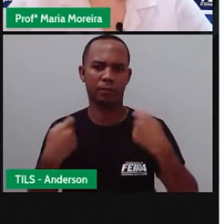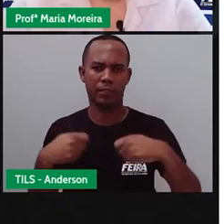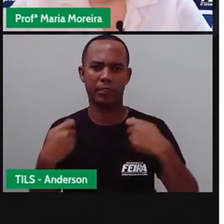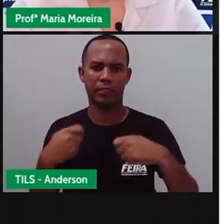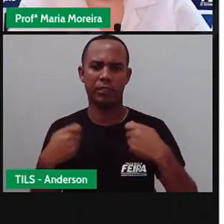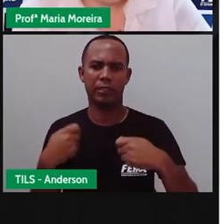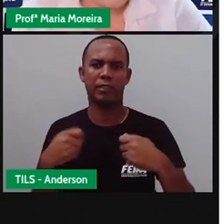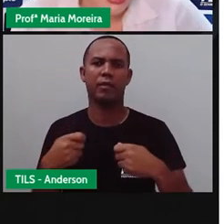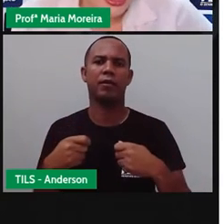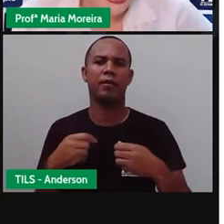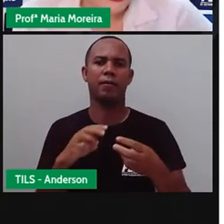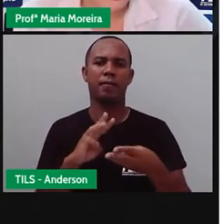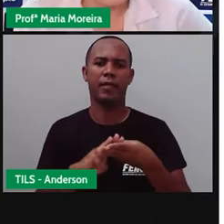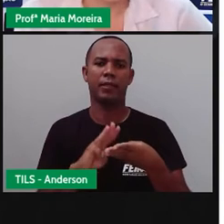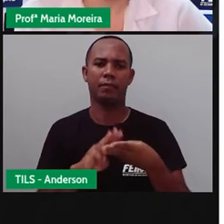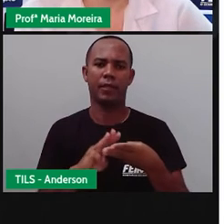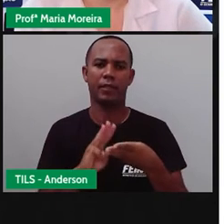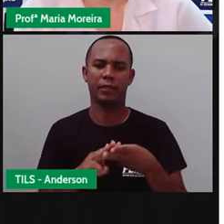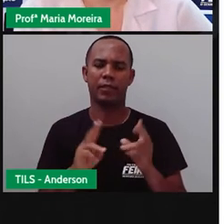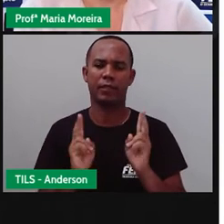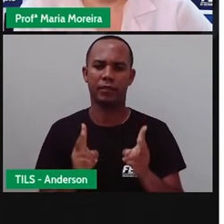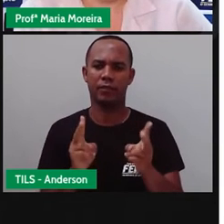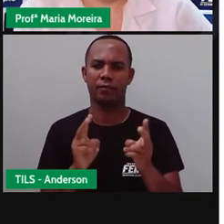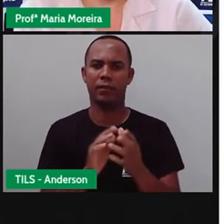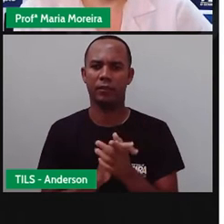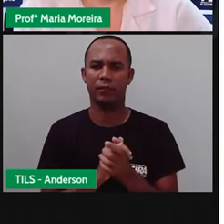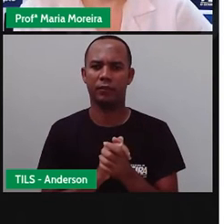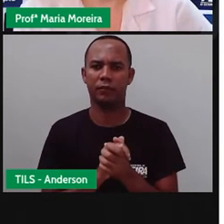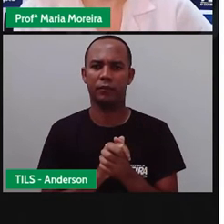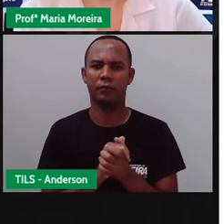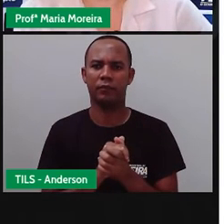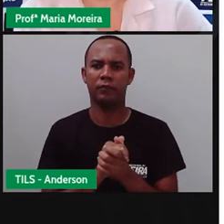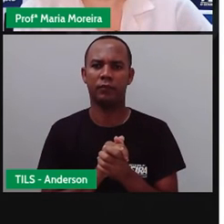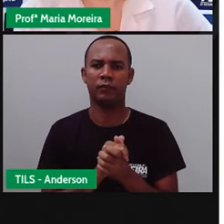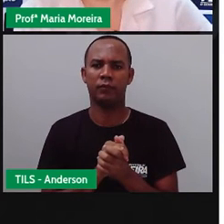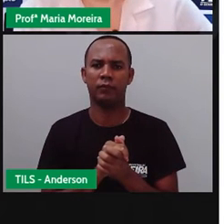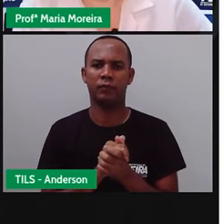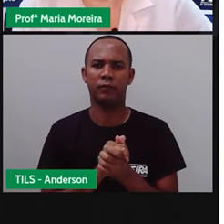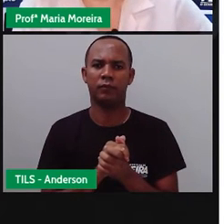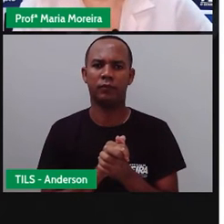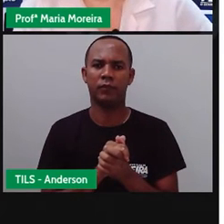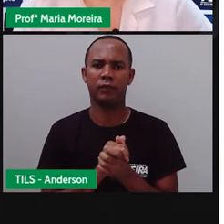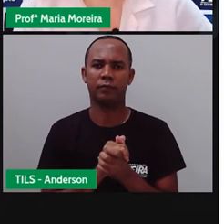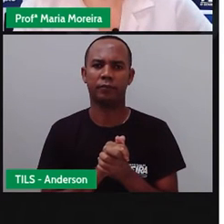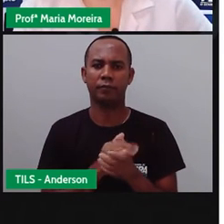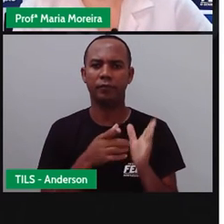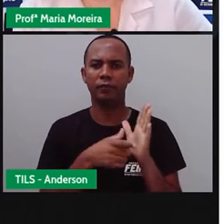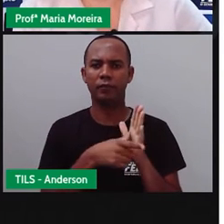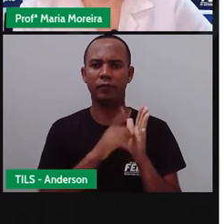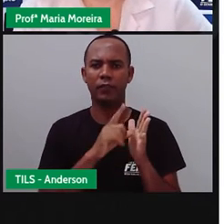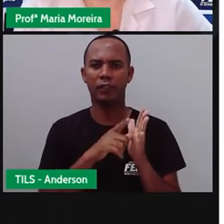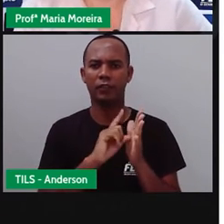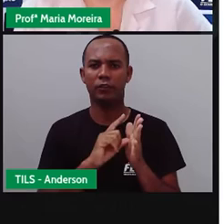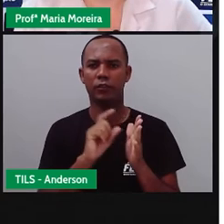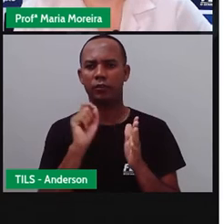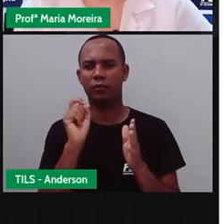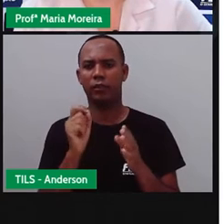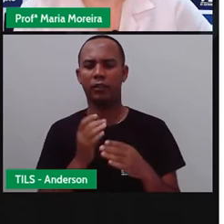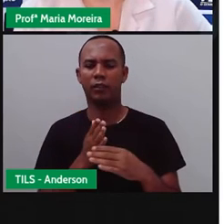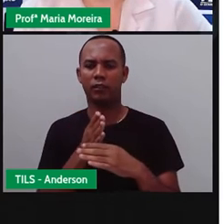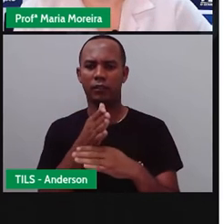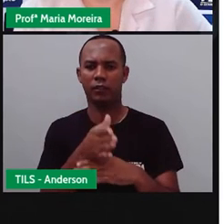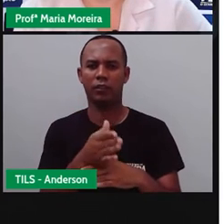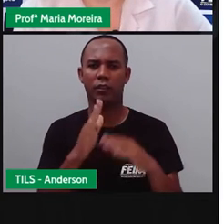dos numerais que caiu um desafio para vocês tá vamos passando Oi ó antes mesmo de entrarmos na